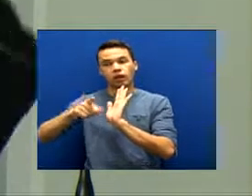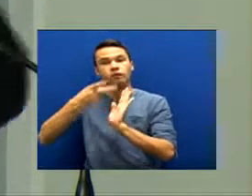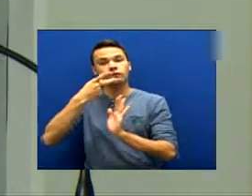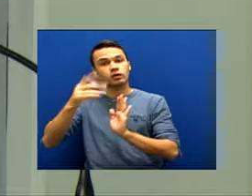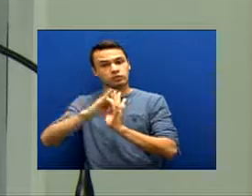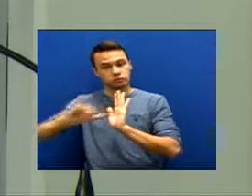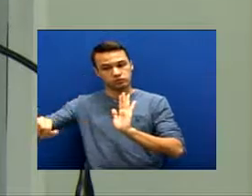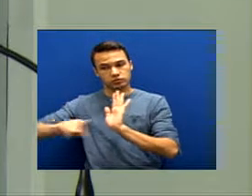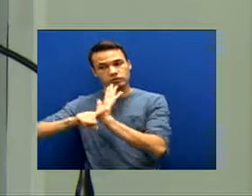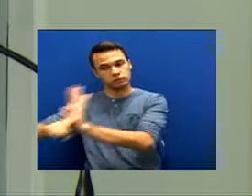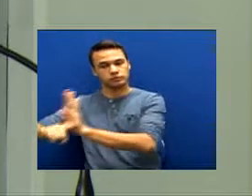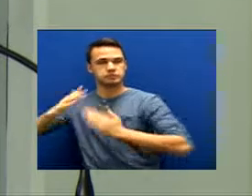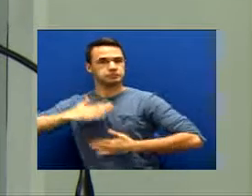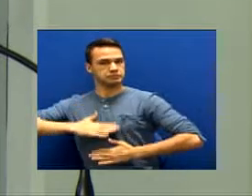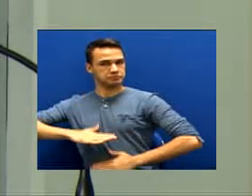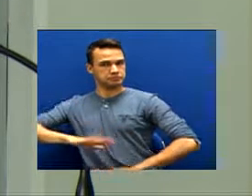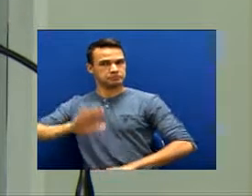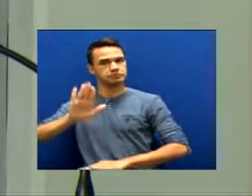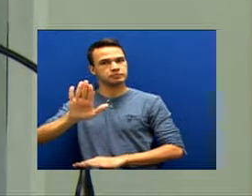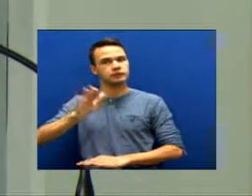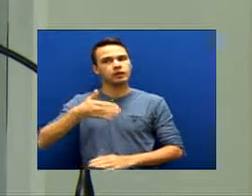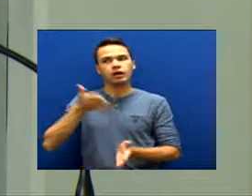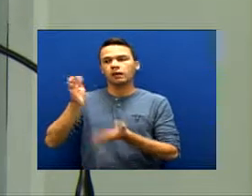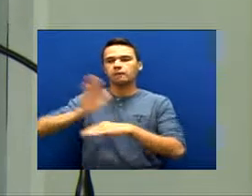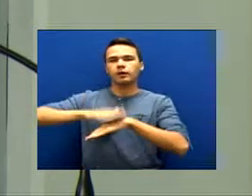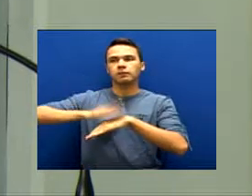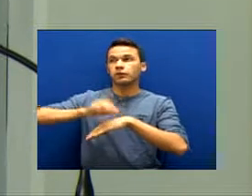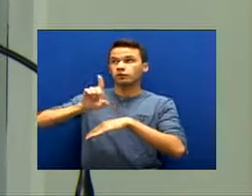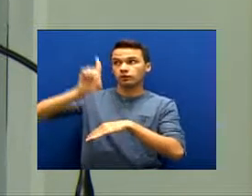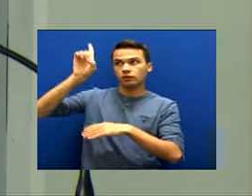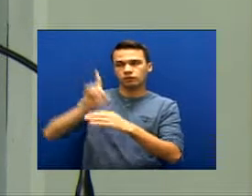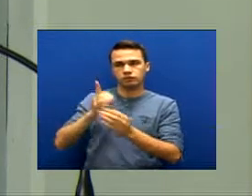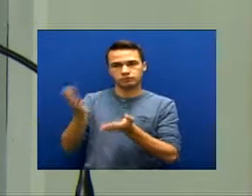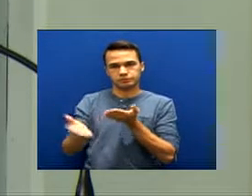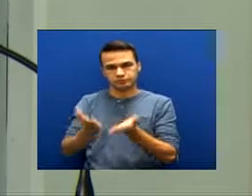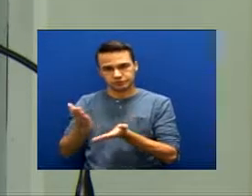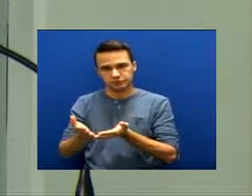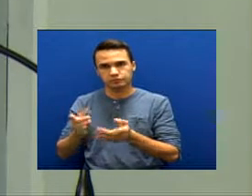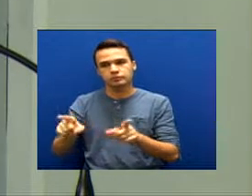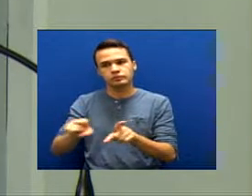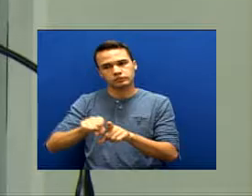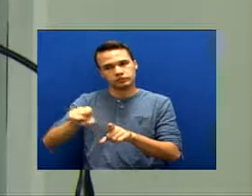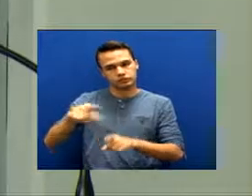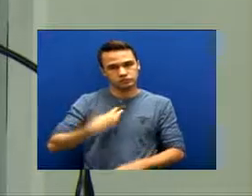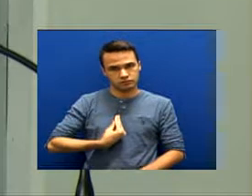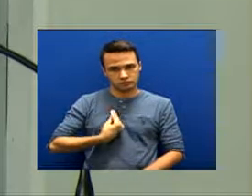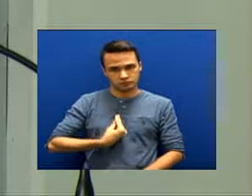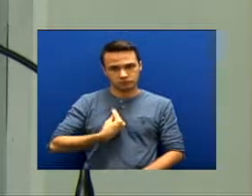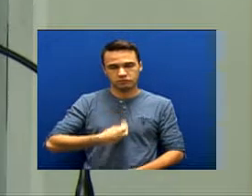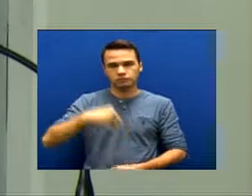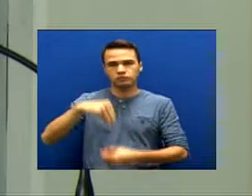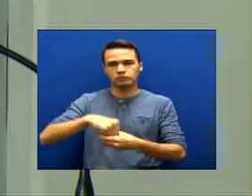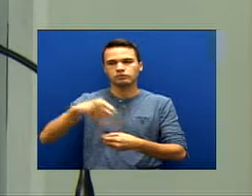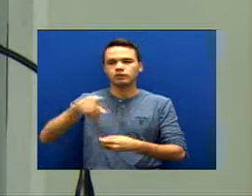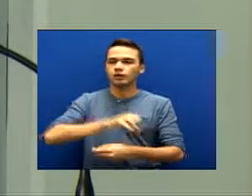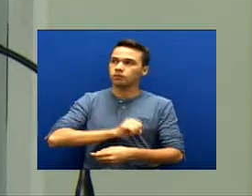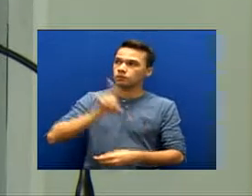O Deus de Jacó é o nosso refúgio. Vinde e contemplai as obras do Senhor, que assolações efetuou na